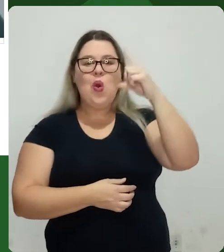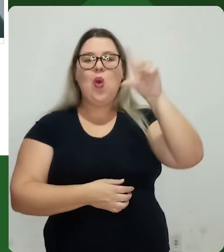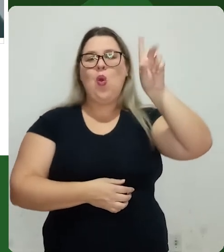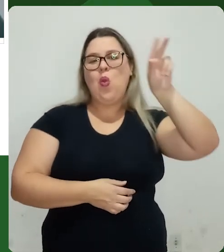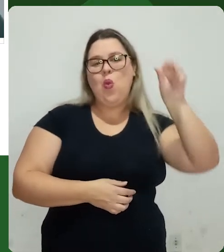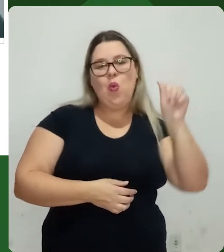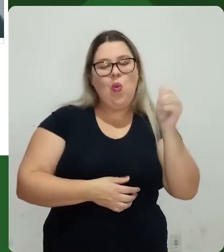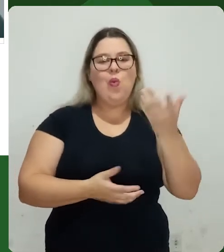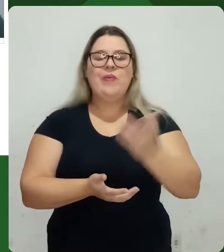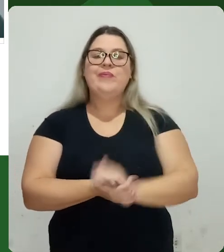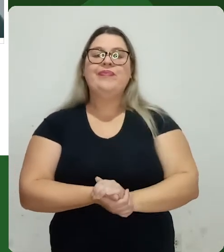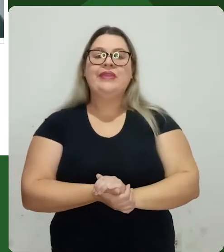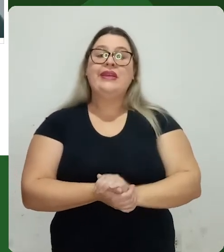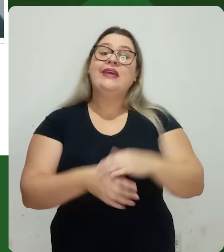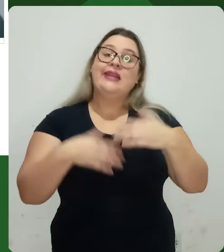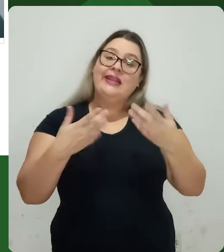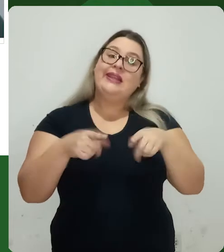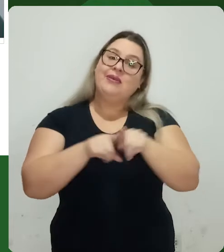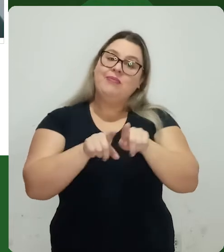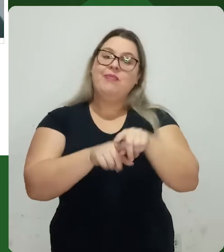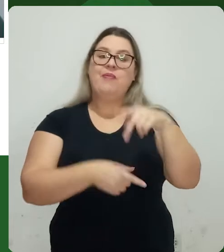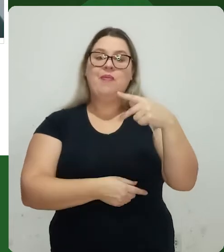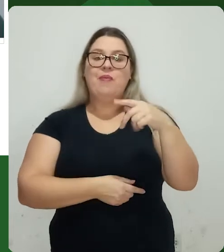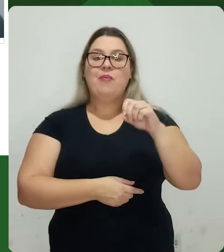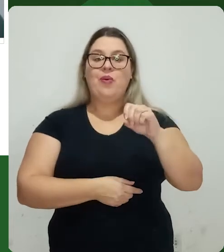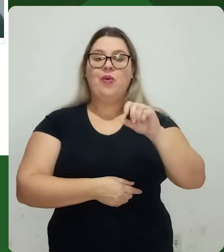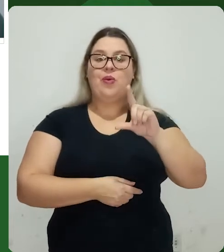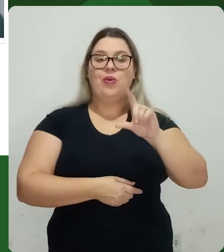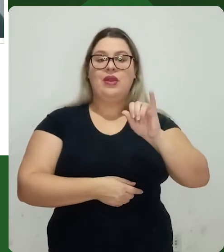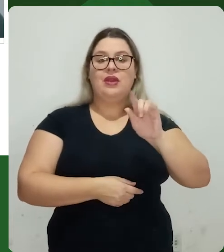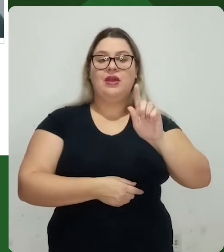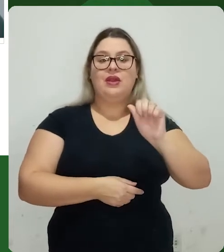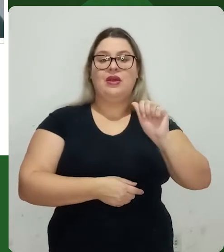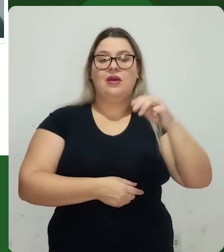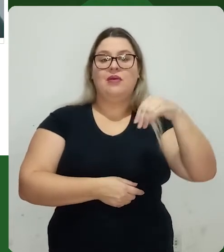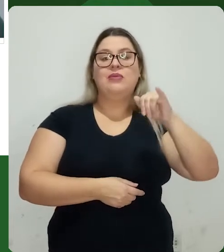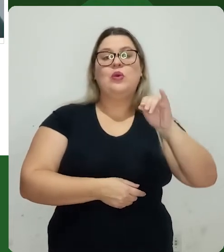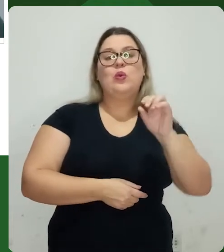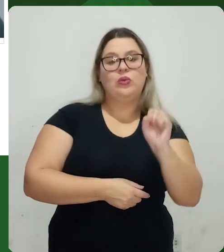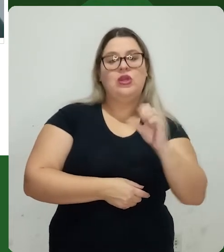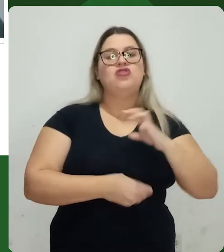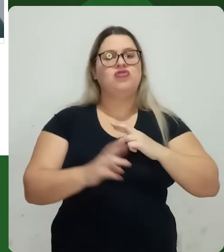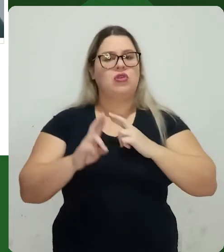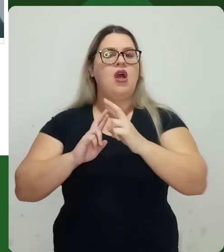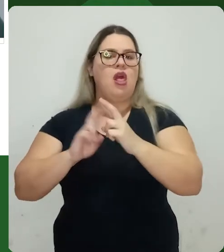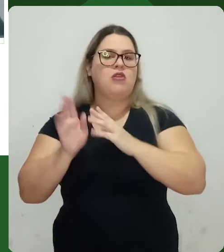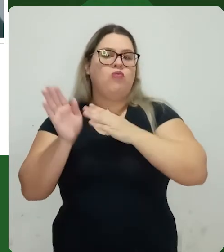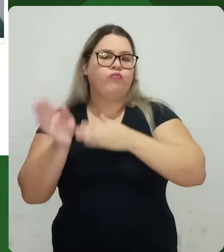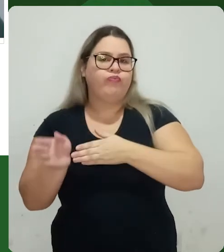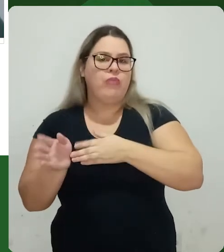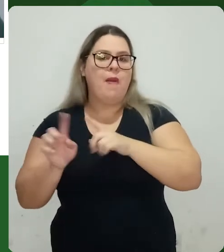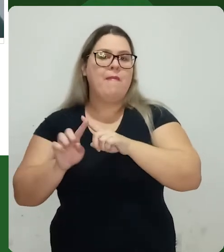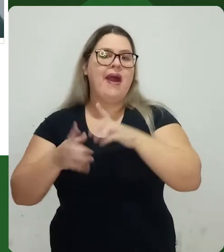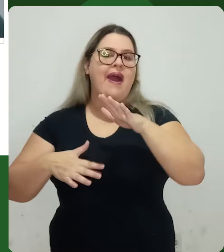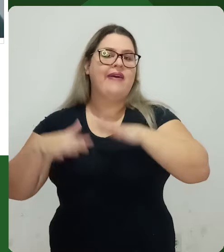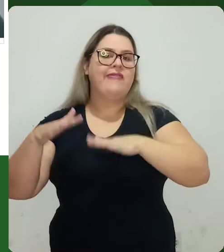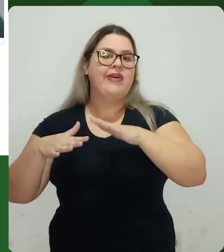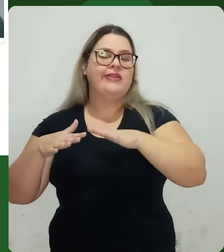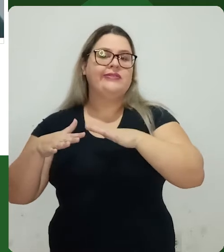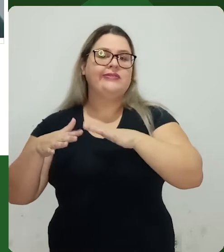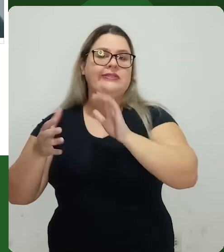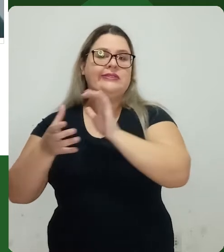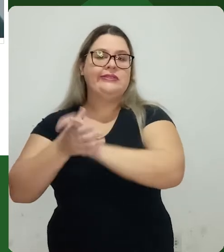exemplo, o Sol, a Lua e assim por diante, e eram poligâmicos, ou seja, até tinham relações monogâmicas, mas existia